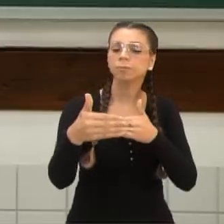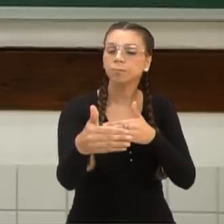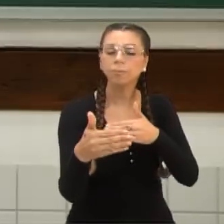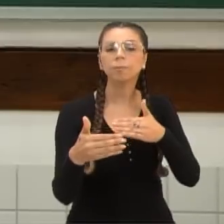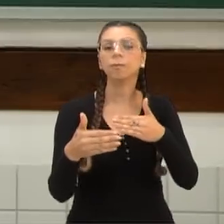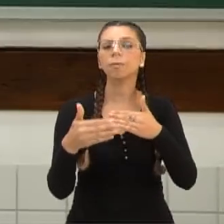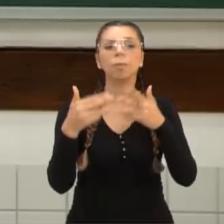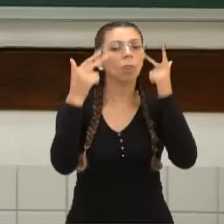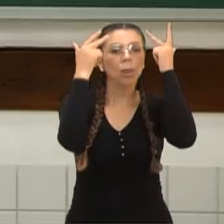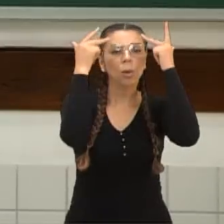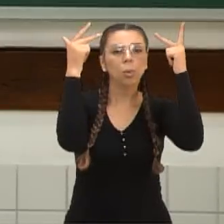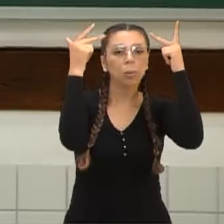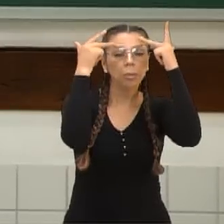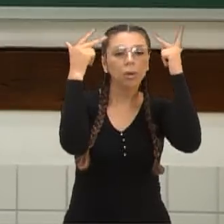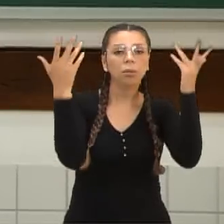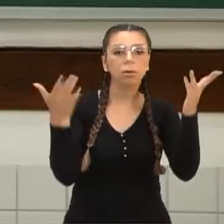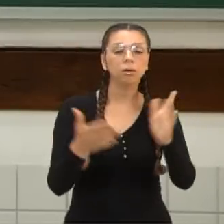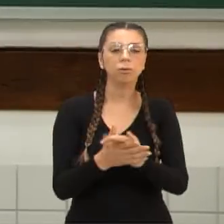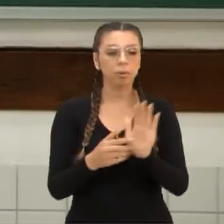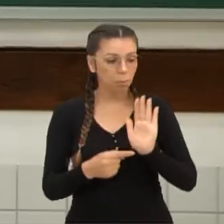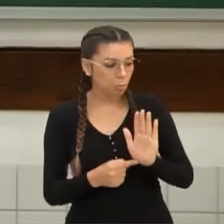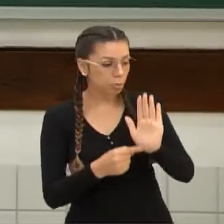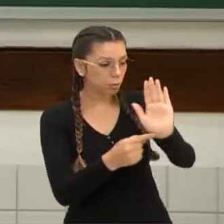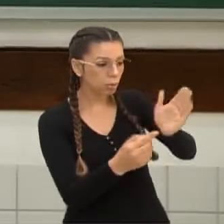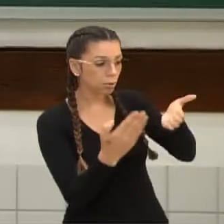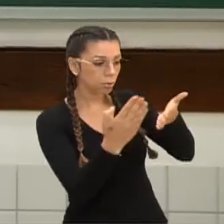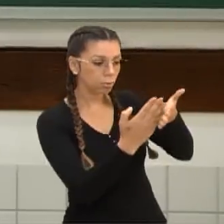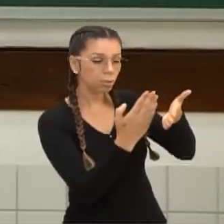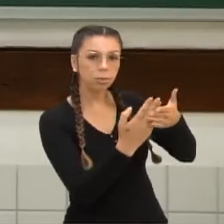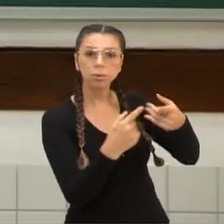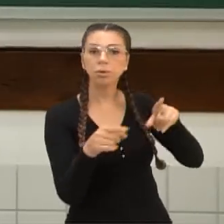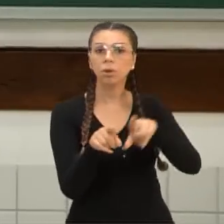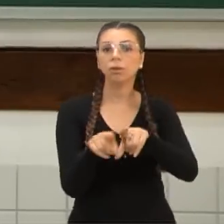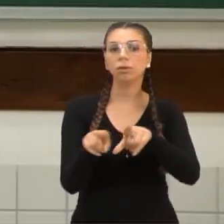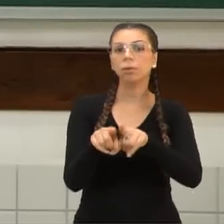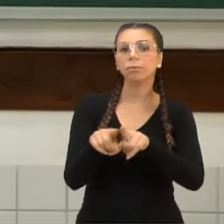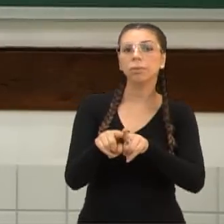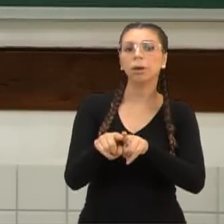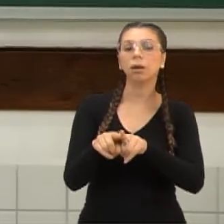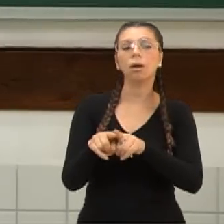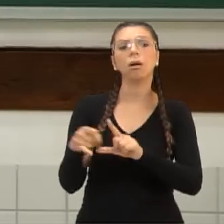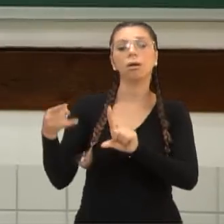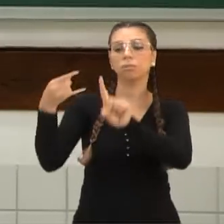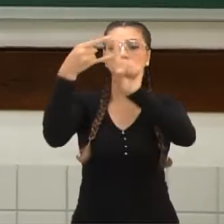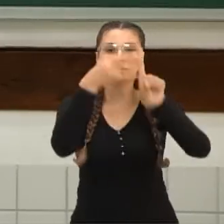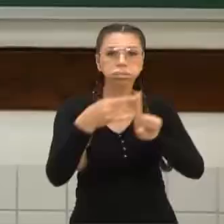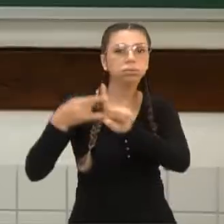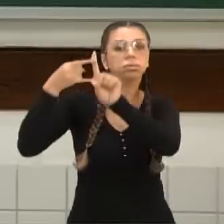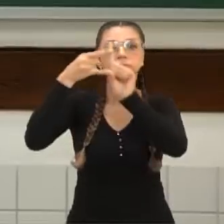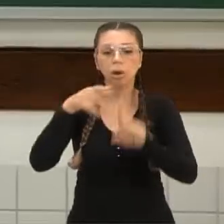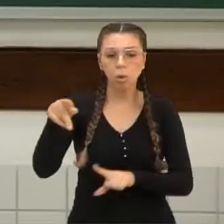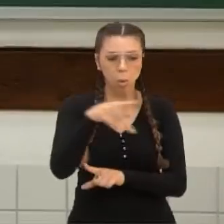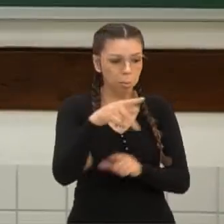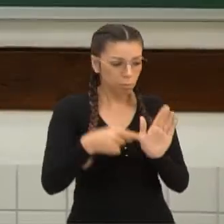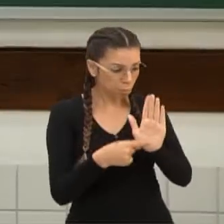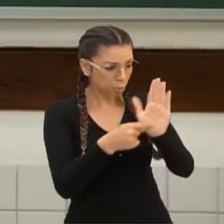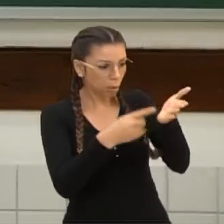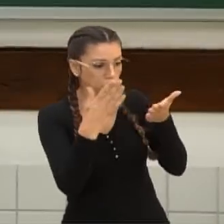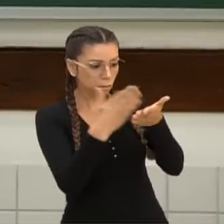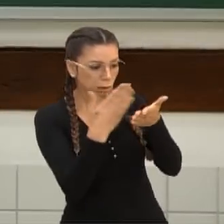vão mostrar para os professores, ou quando vocês estiverem fazendo um meet com os professores, mostra o caderno de vocês lá organizadinho, tudo em